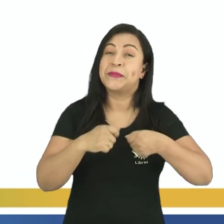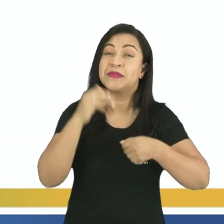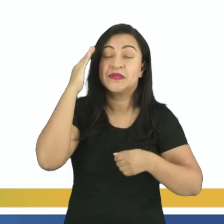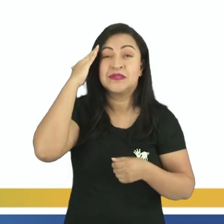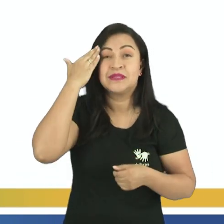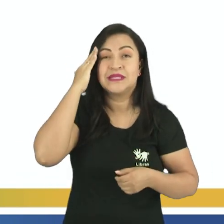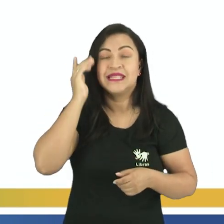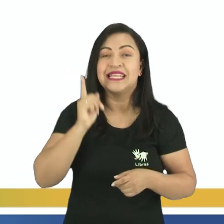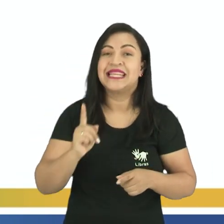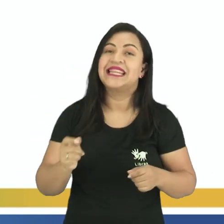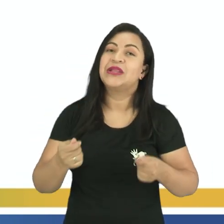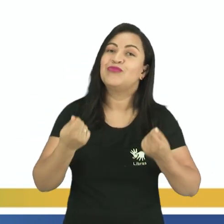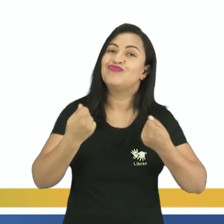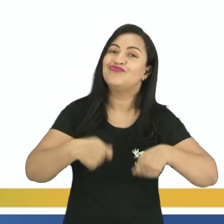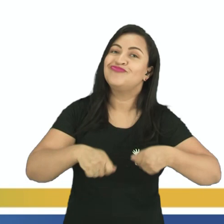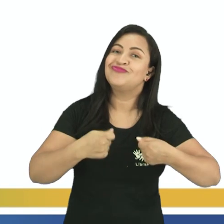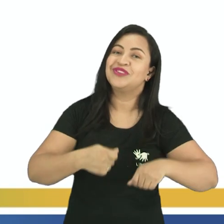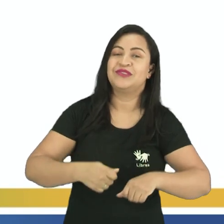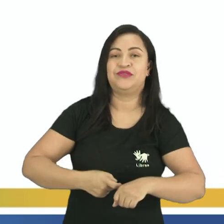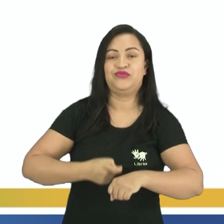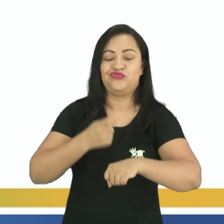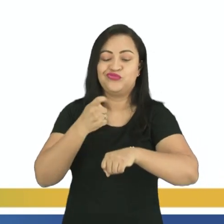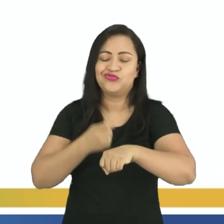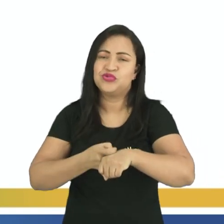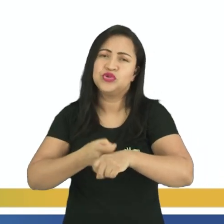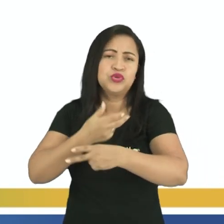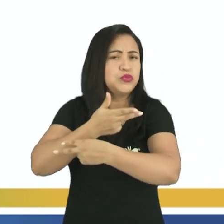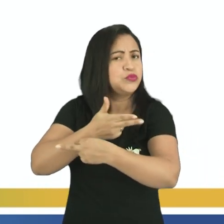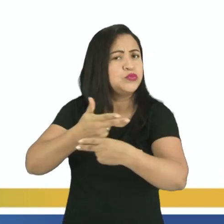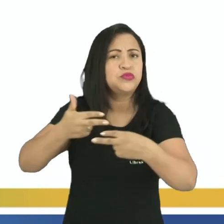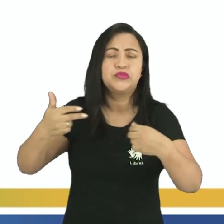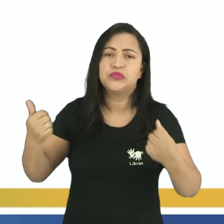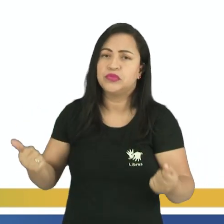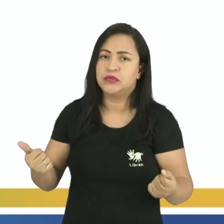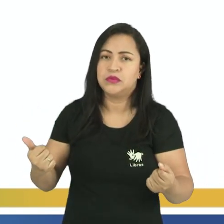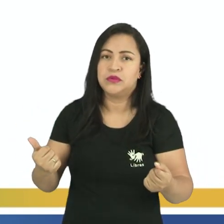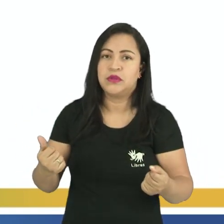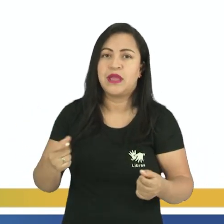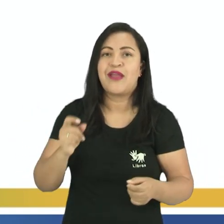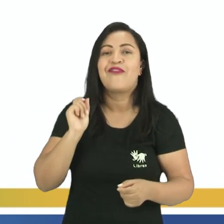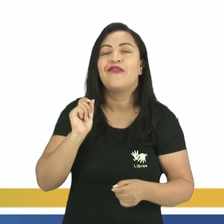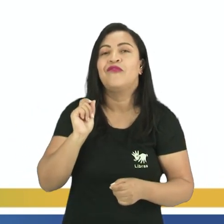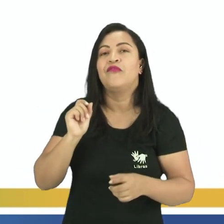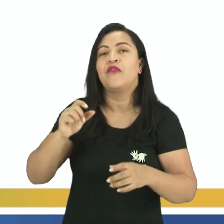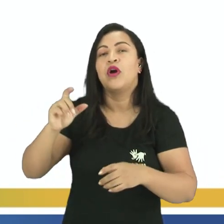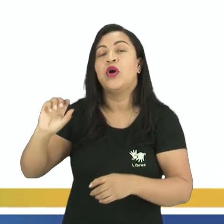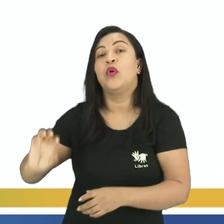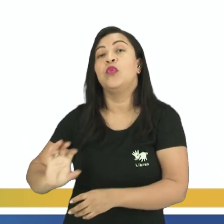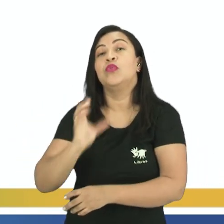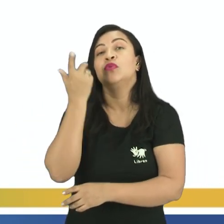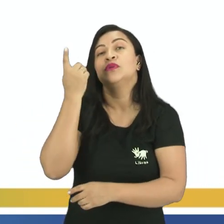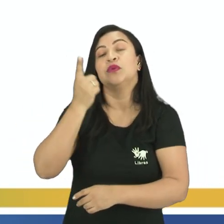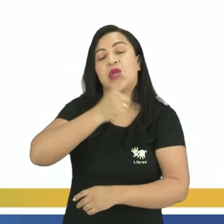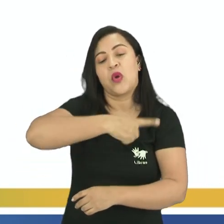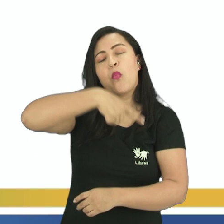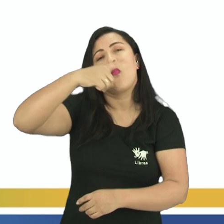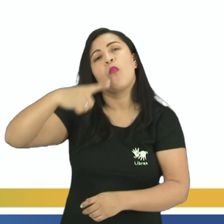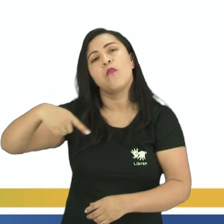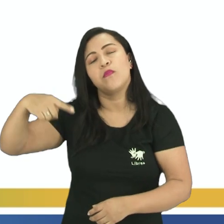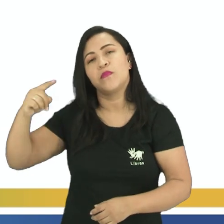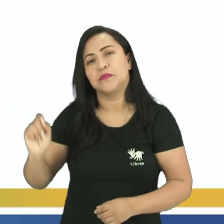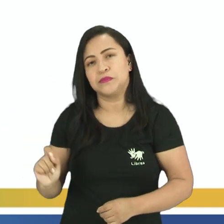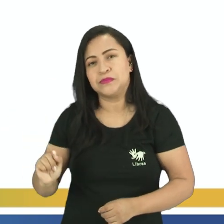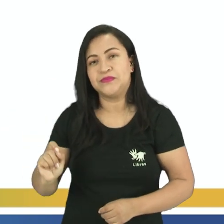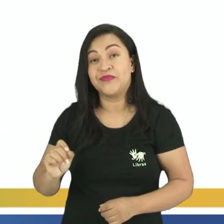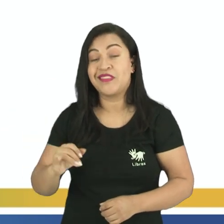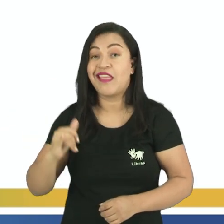tem o transporte de matéria. No caso das ondas, o que vai ser transmitido através daquelas oscilações vai